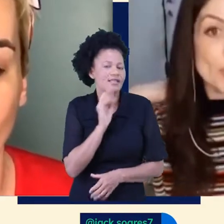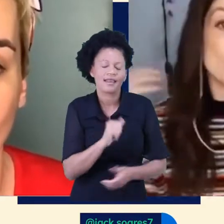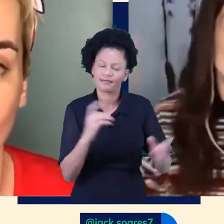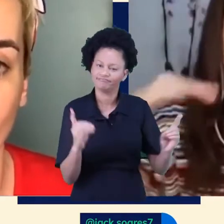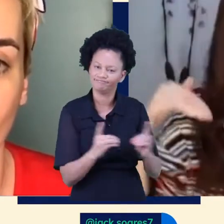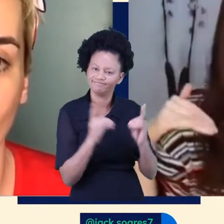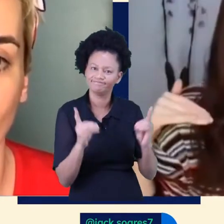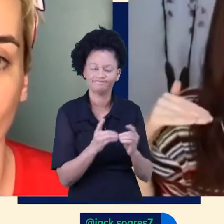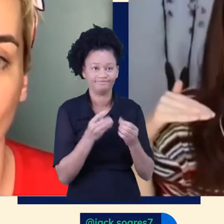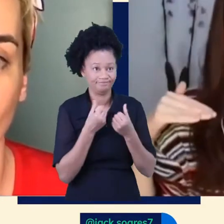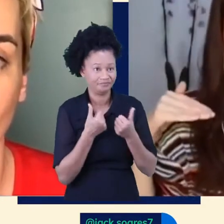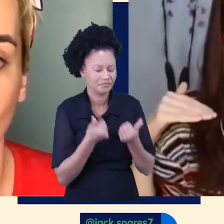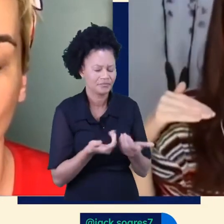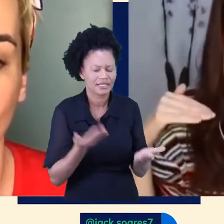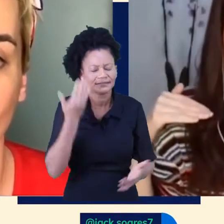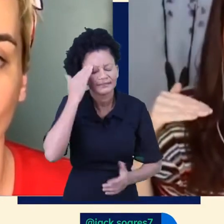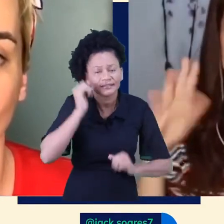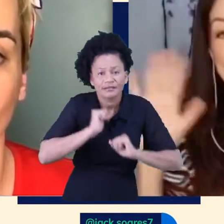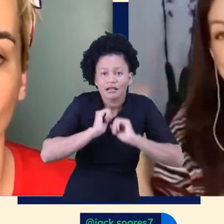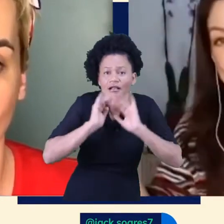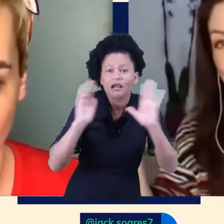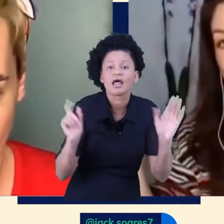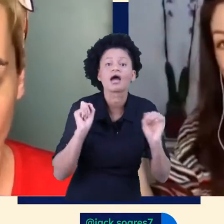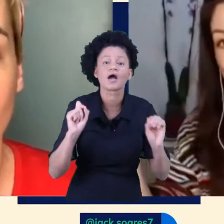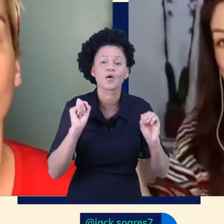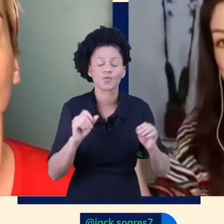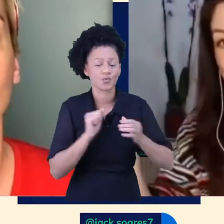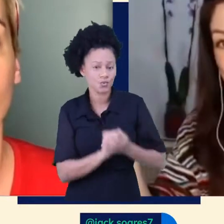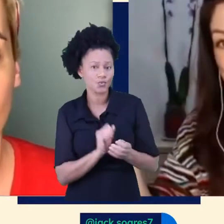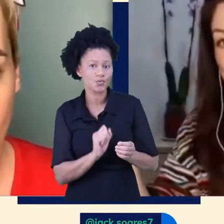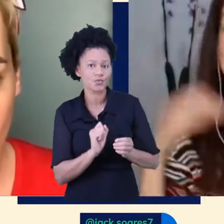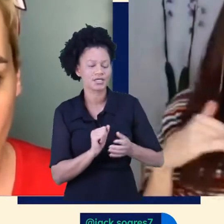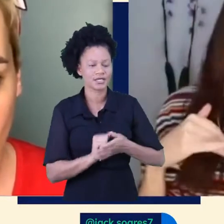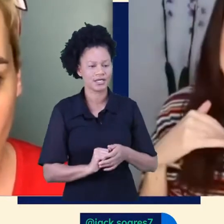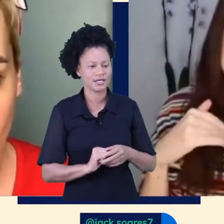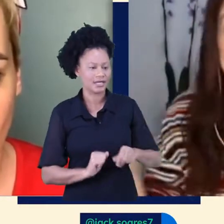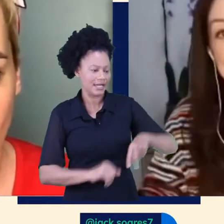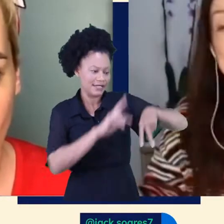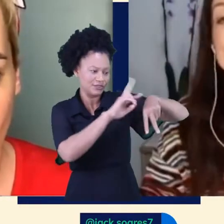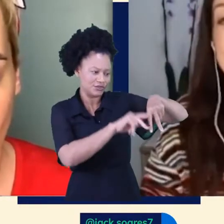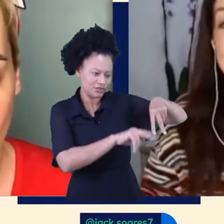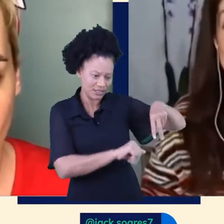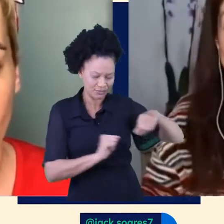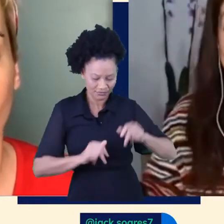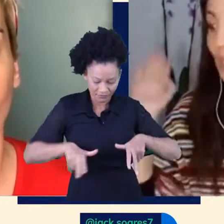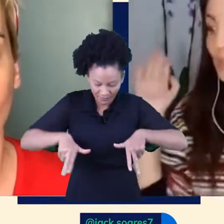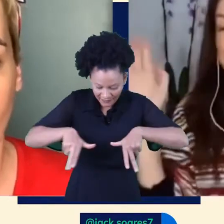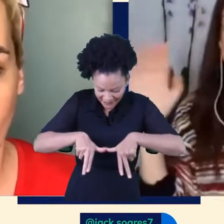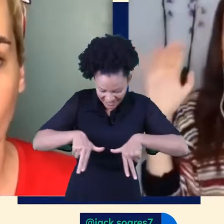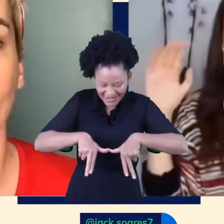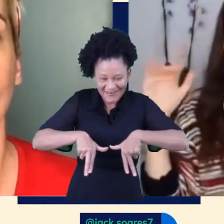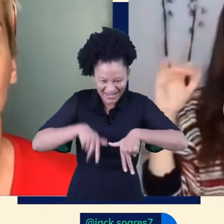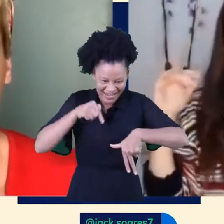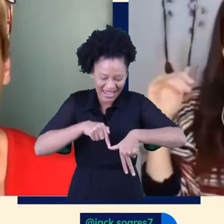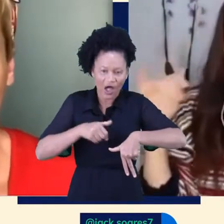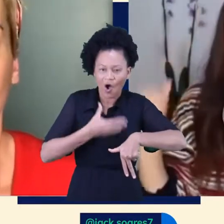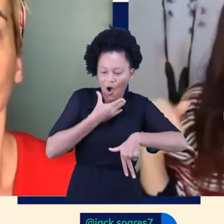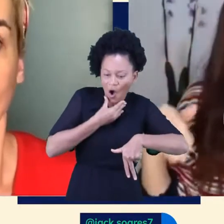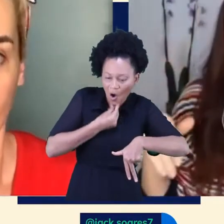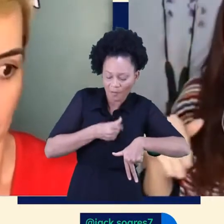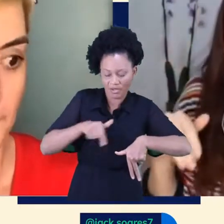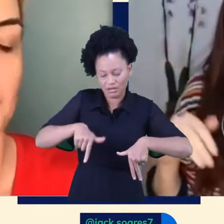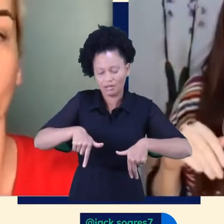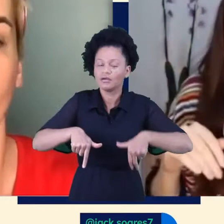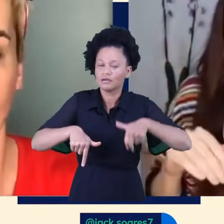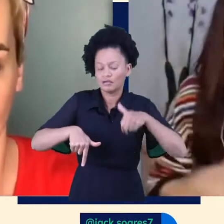nome quando a gente fala de sexo biológico, a gente fala homem e mulher, e quando a gente fala de gênero, a gente fala homem e mulher também. Então as pessoas ficam confusas